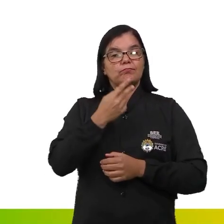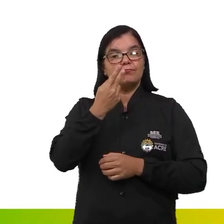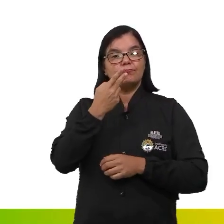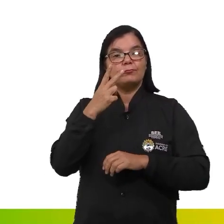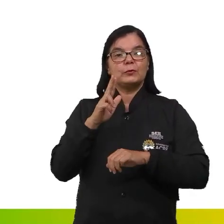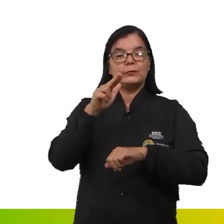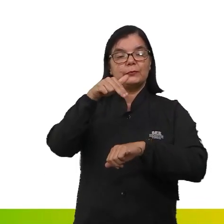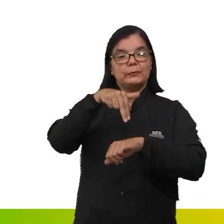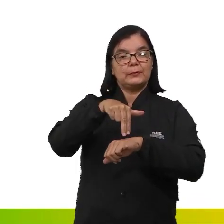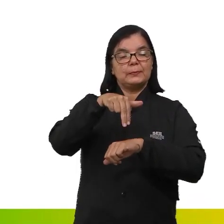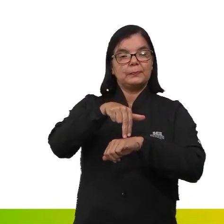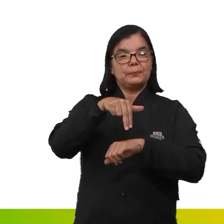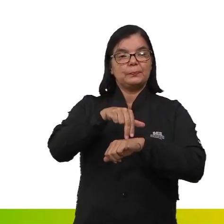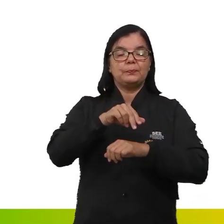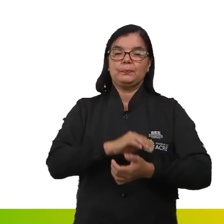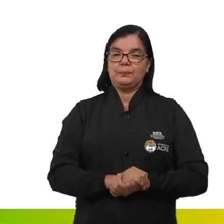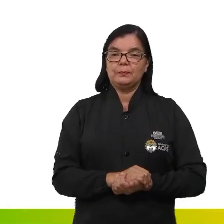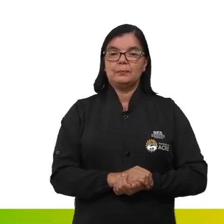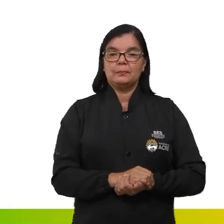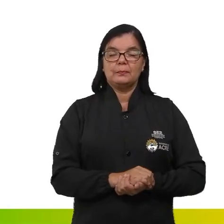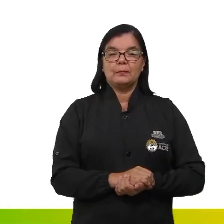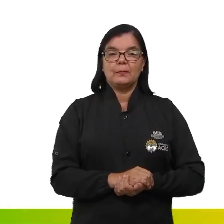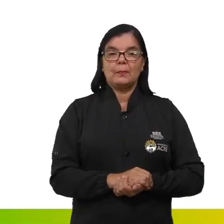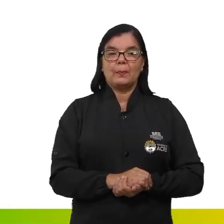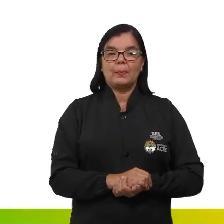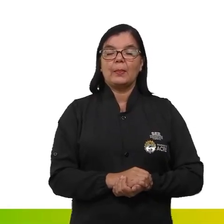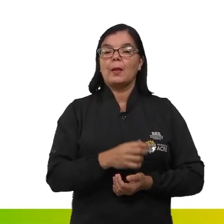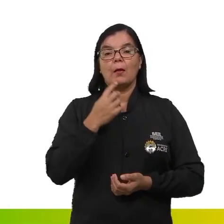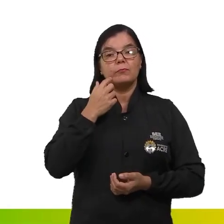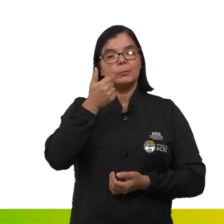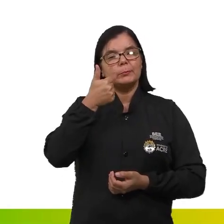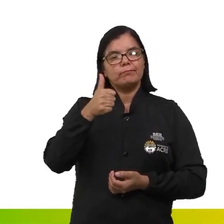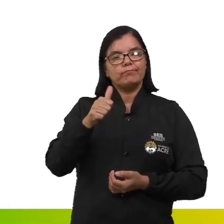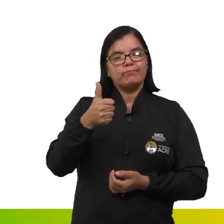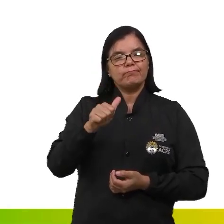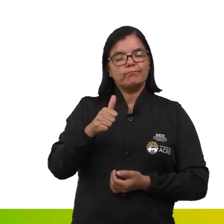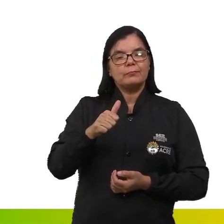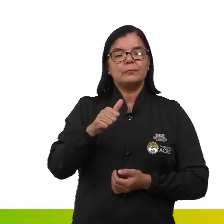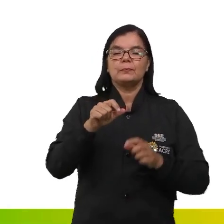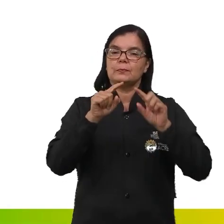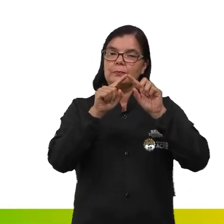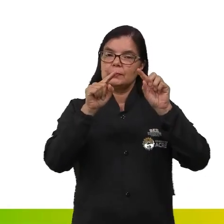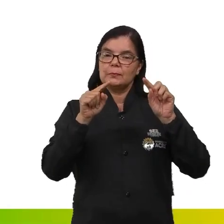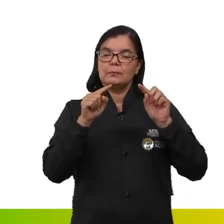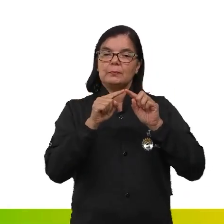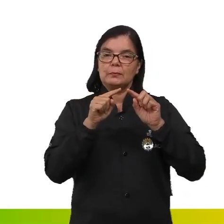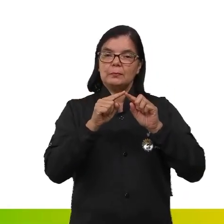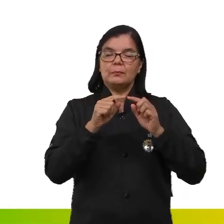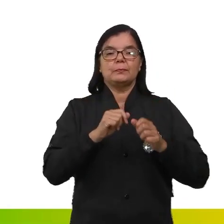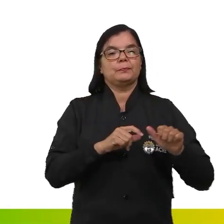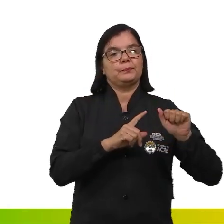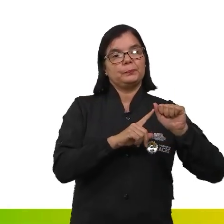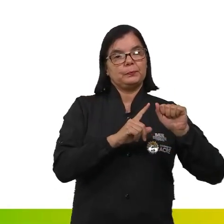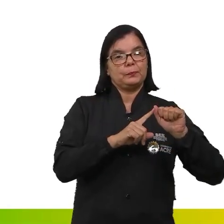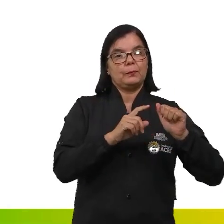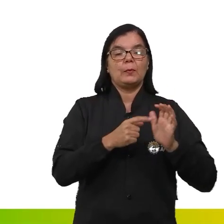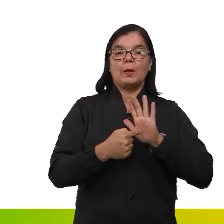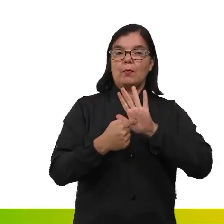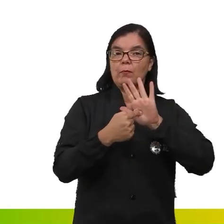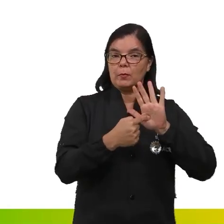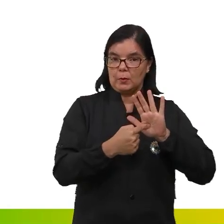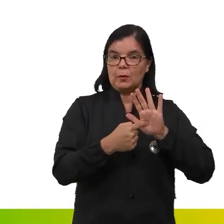Então, nós vamos analisar a linguagem ali verbal, a fala que aparece no meu balão. Letra A.